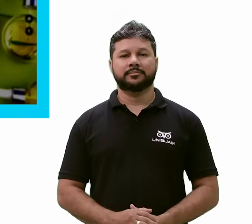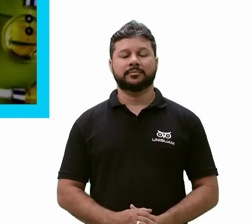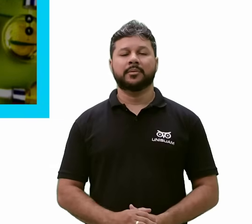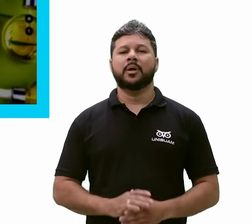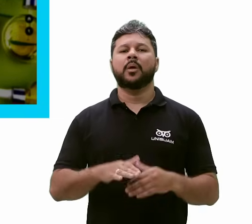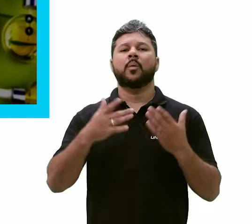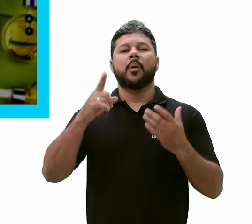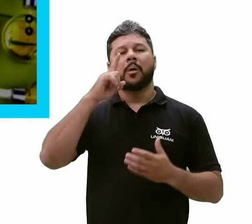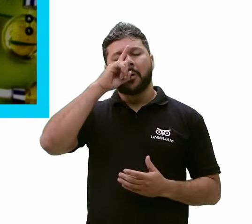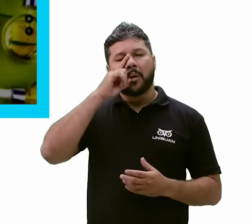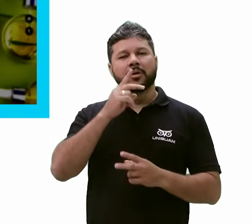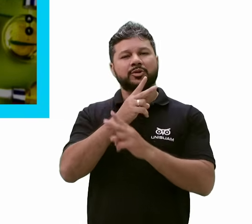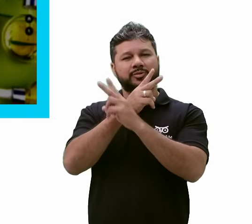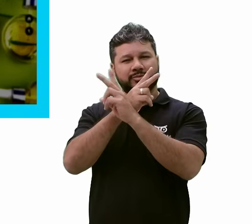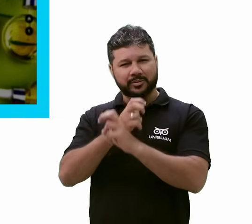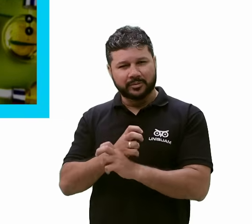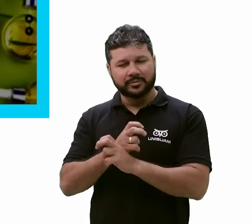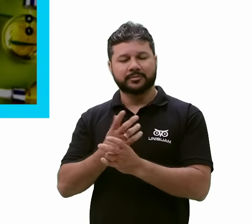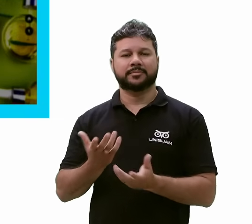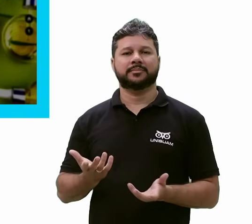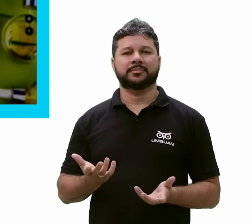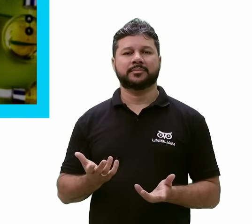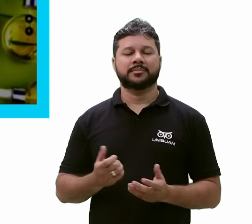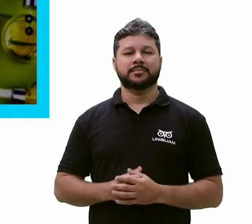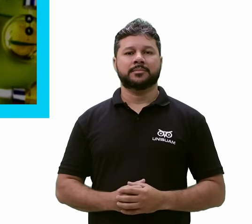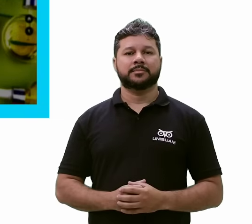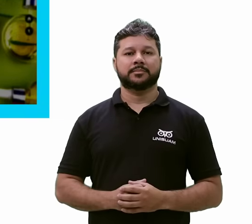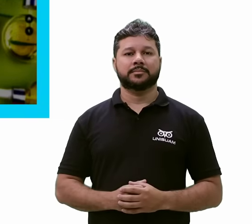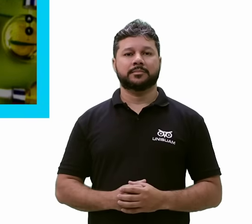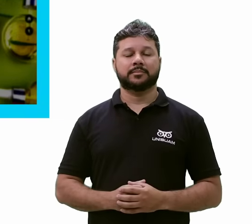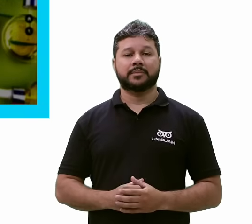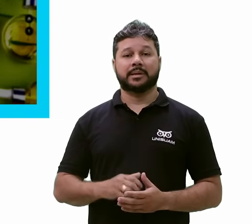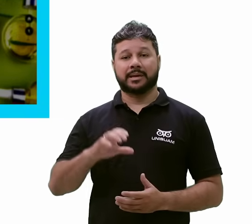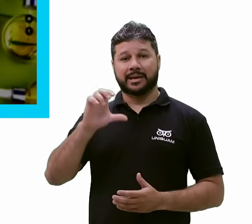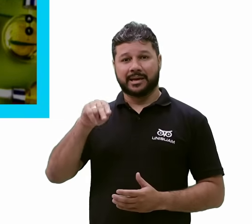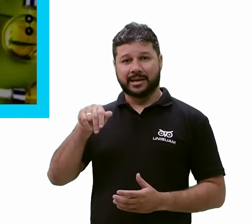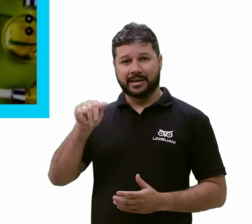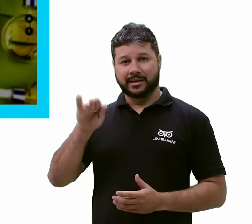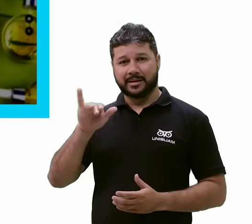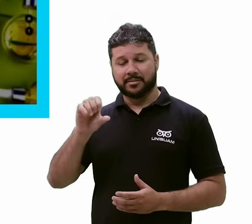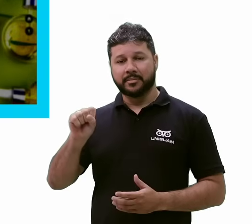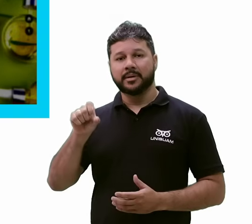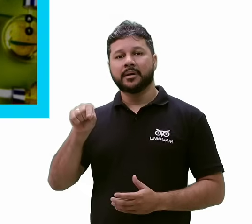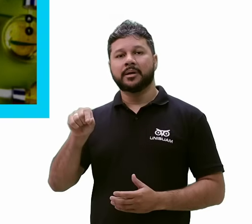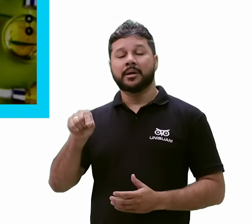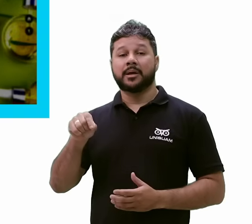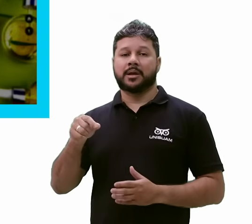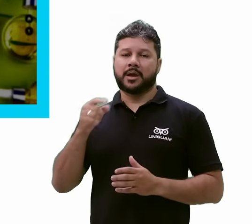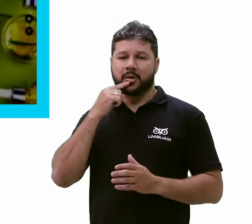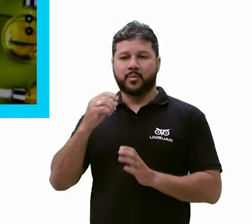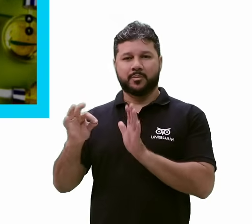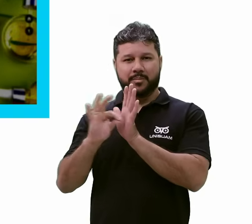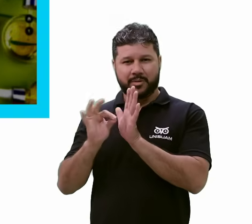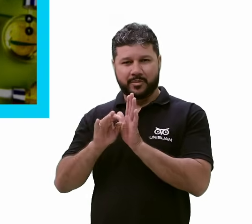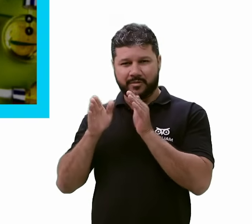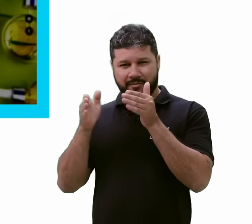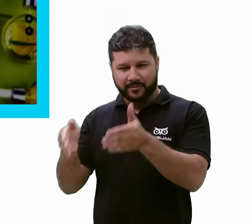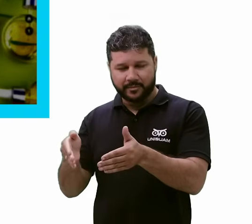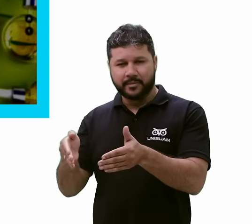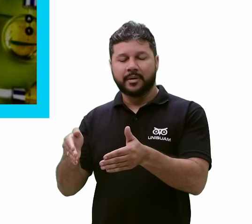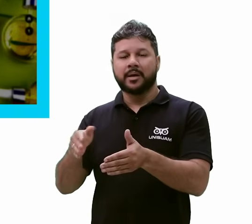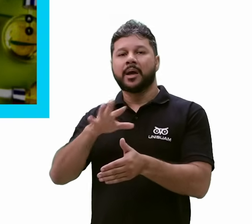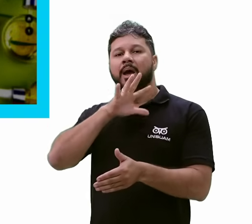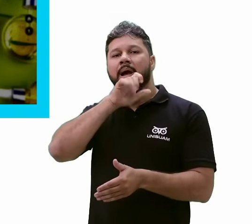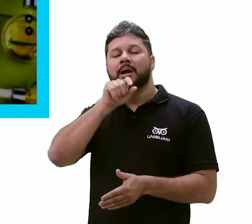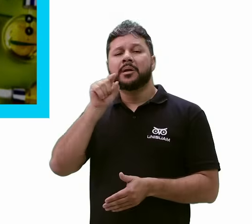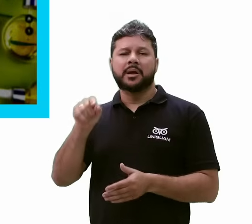Qual é o risco de toxicidade de cannabis maconha para animais, tá? Cannabis e